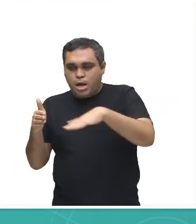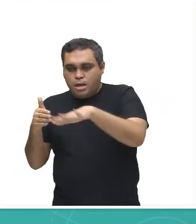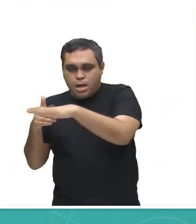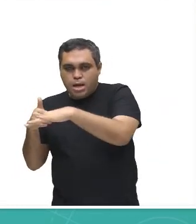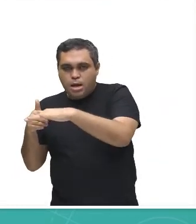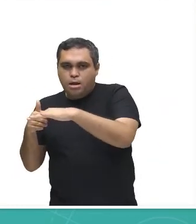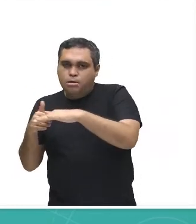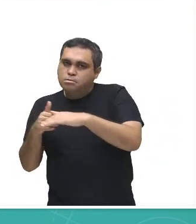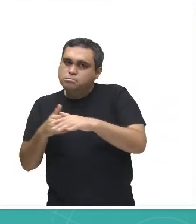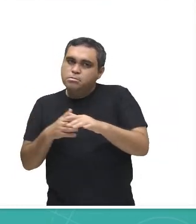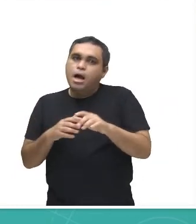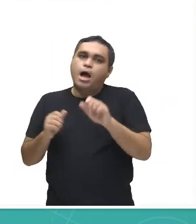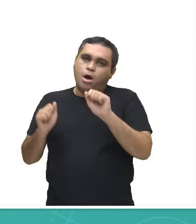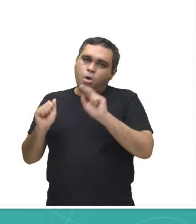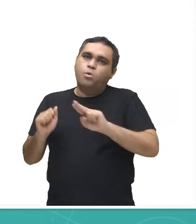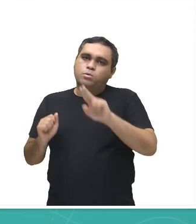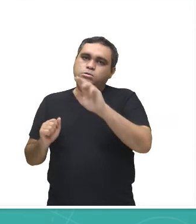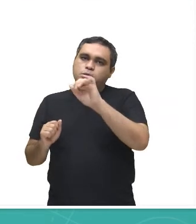o exemplo.